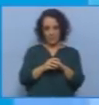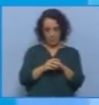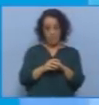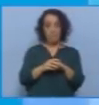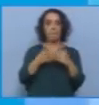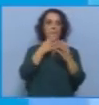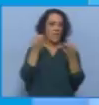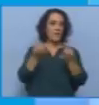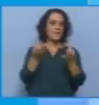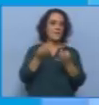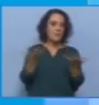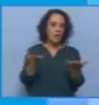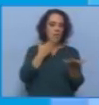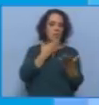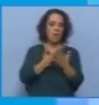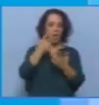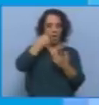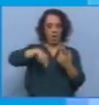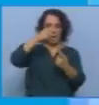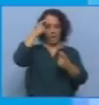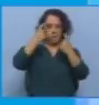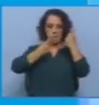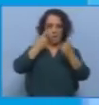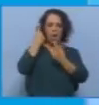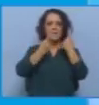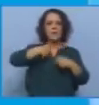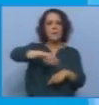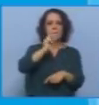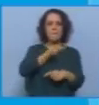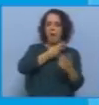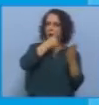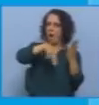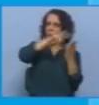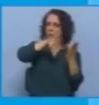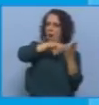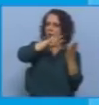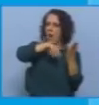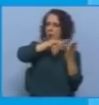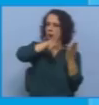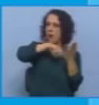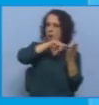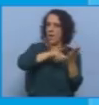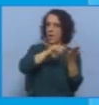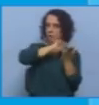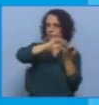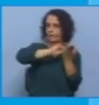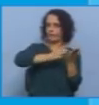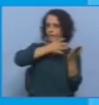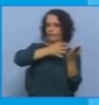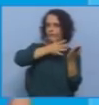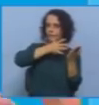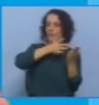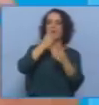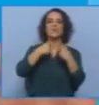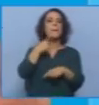realmente dá que pensar. Eu às vezes acho que precisamos de ler o Evangelho como se não o conhecêssemos, não? Eu às vezes na